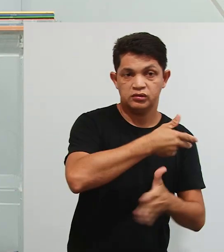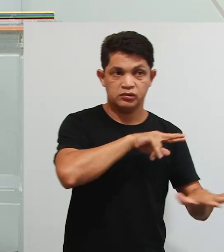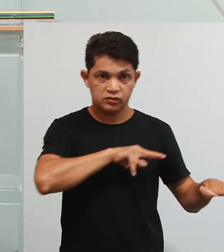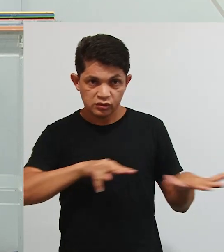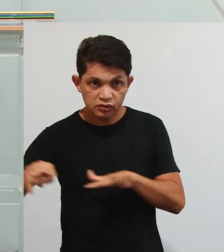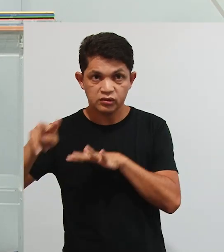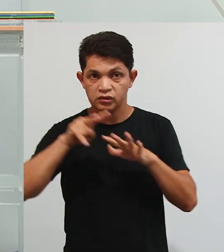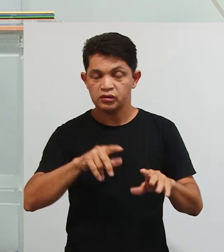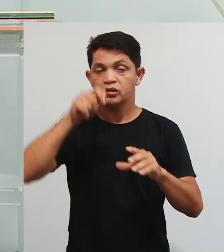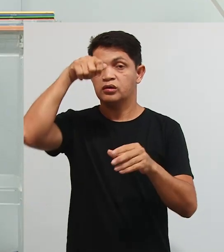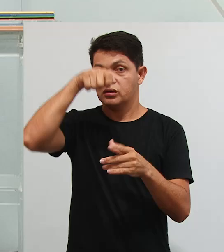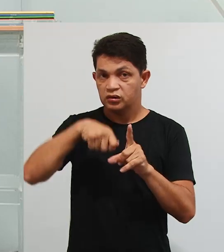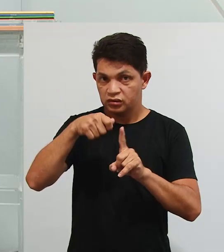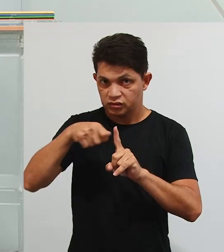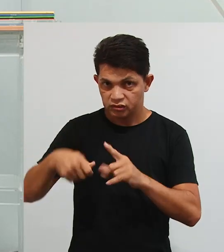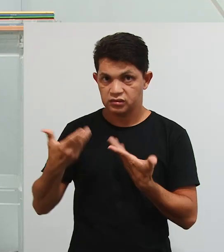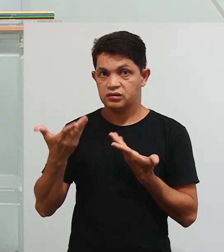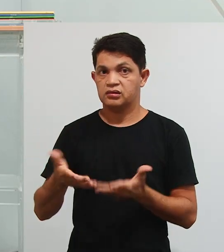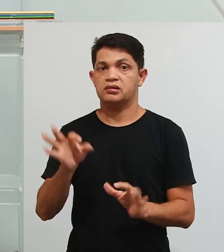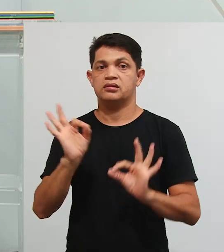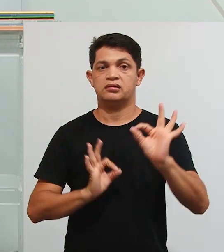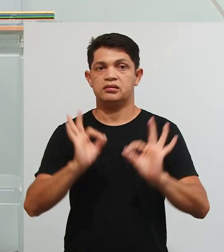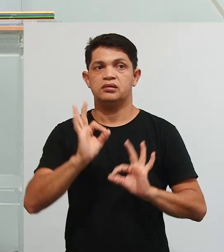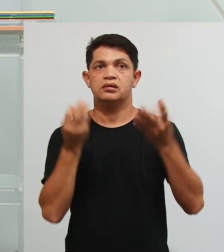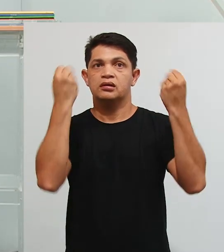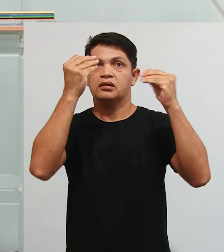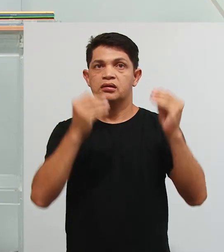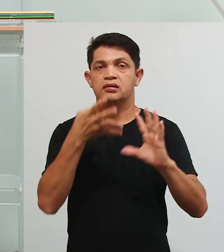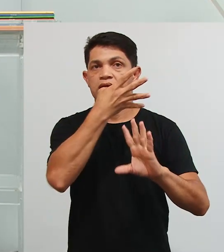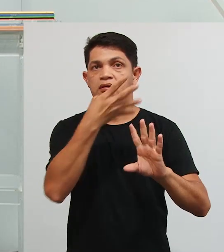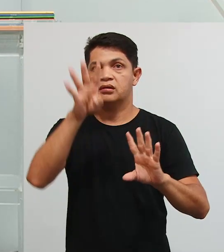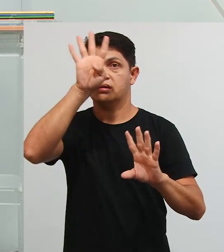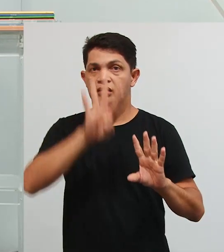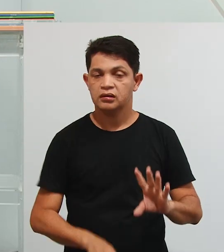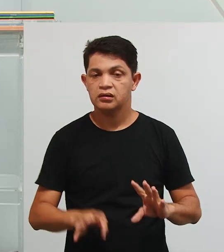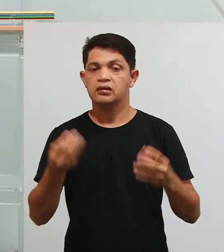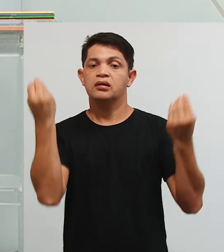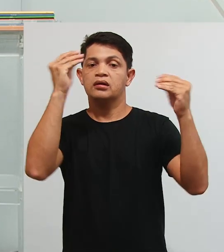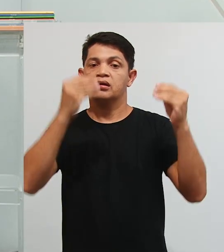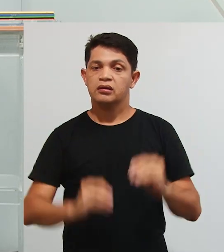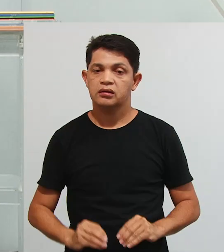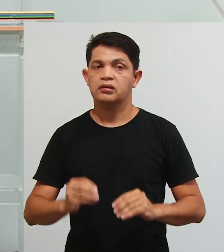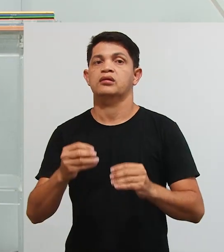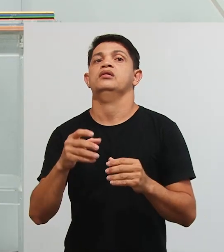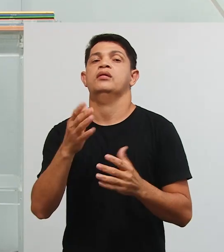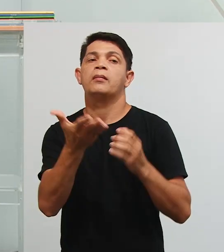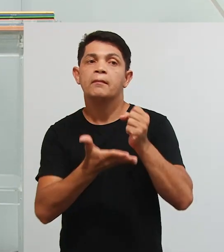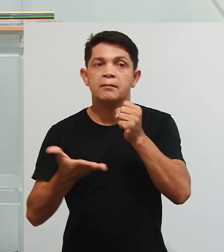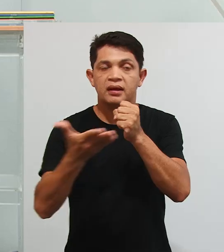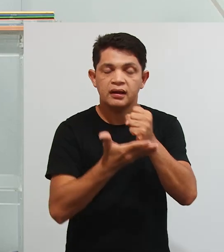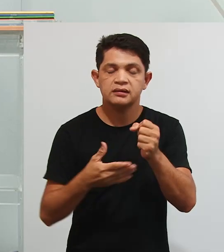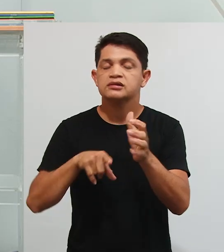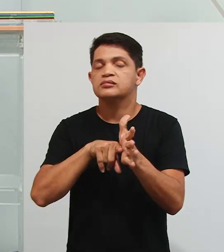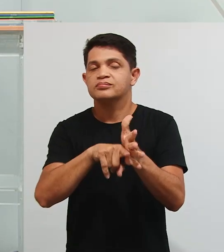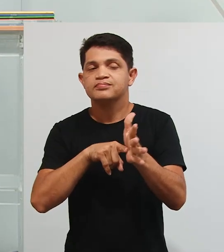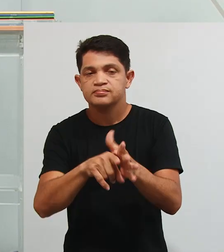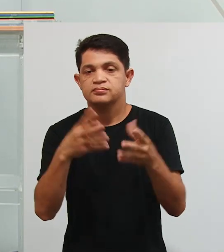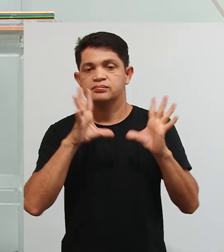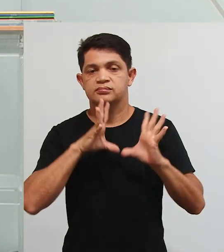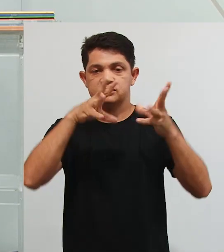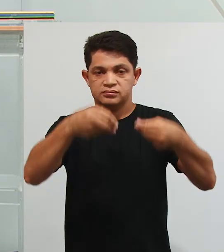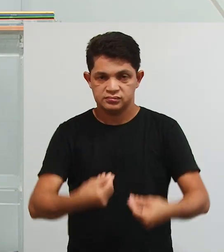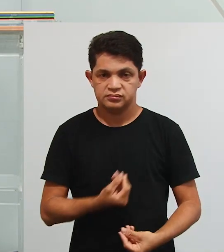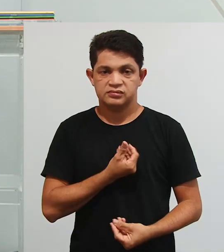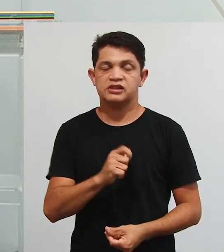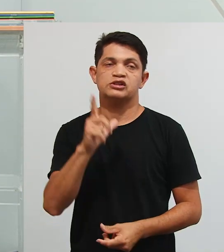os encontros síncronos, porque vai depender de cada temática. Há um roteiro básico de construção do projeto de pesquisa, mas